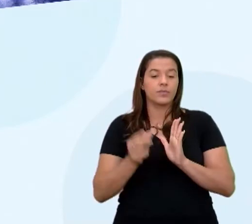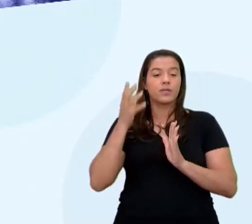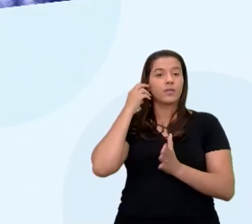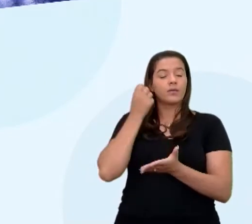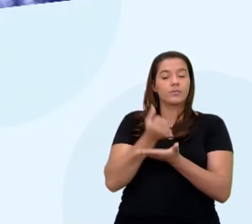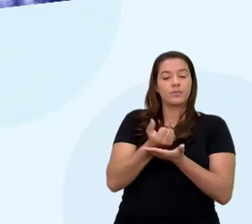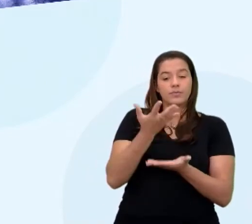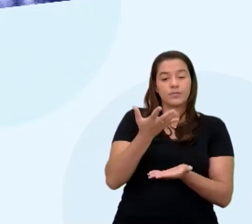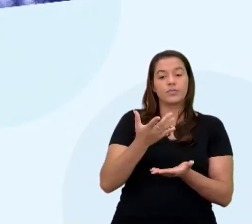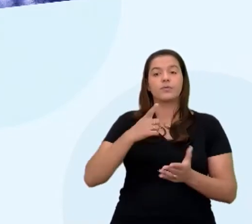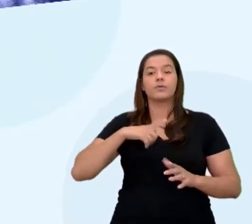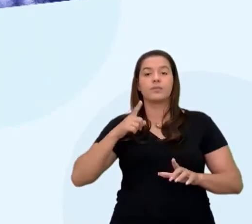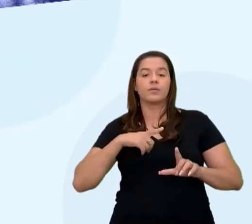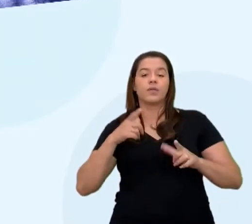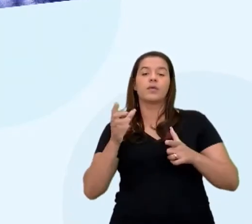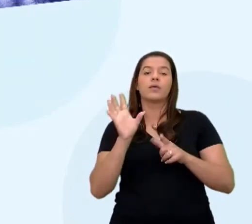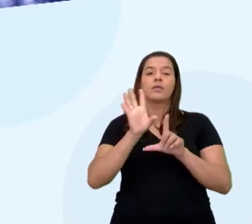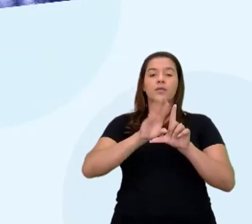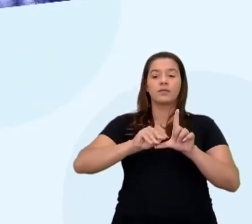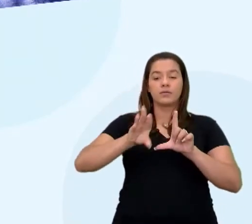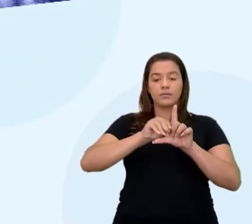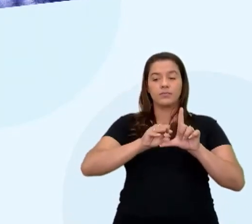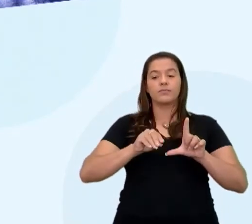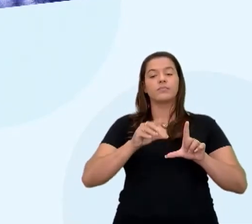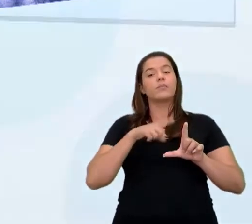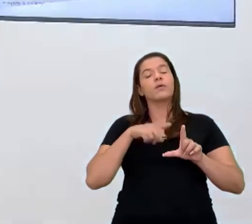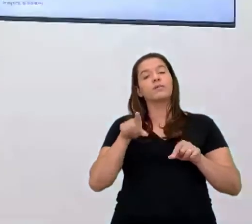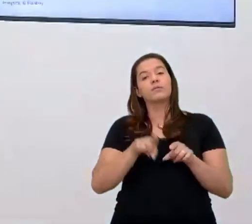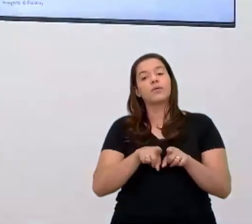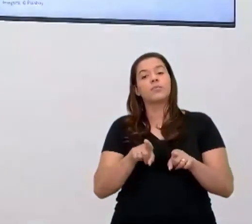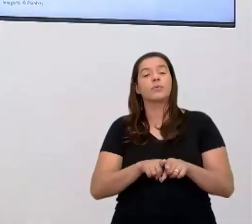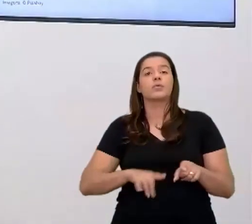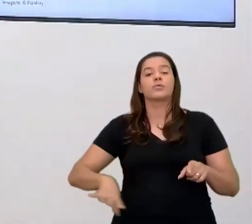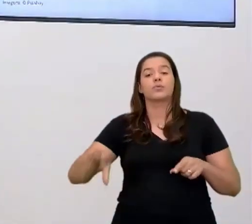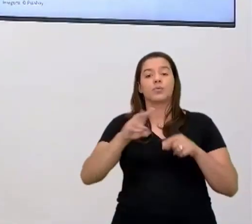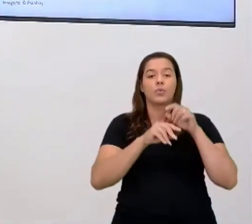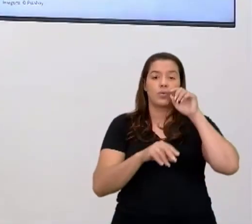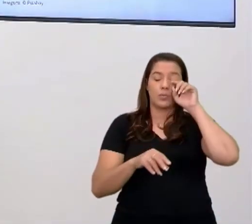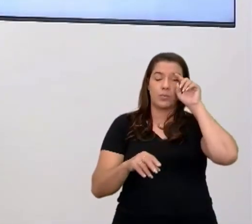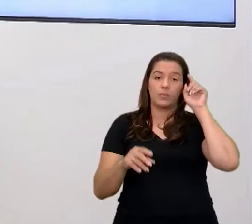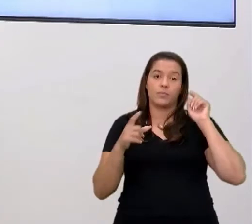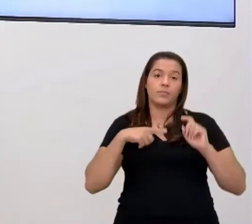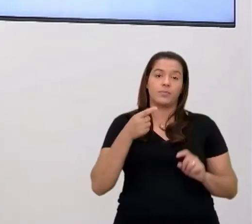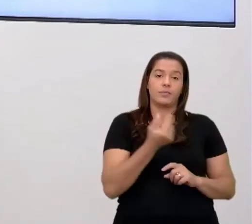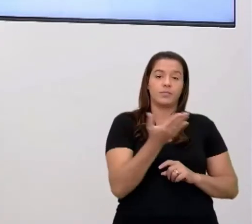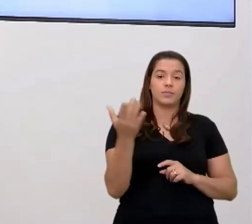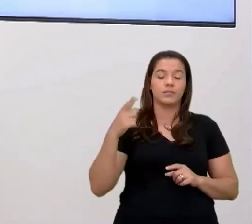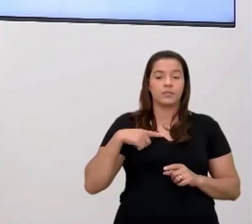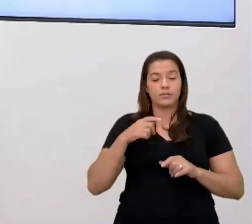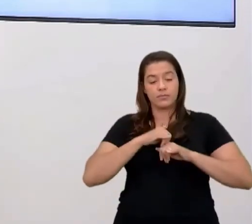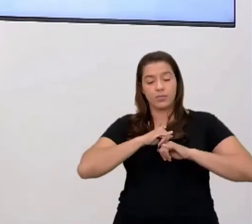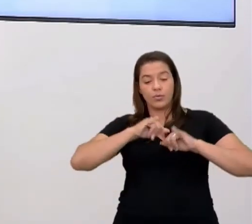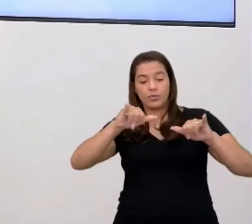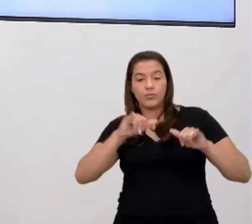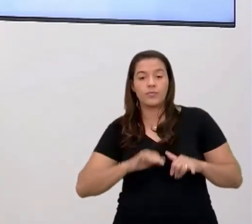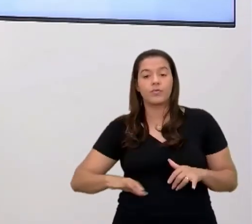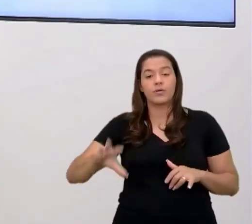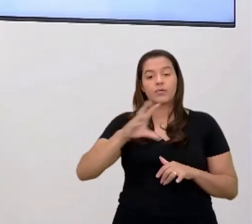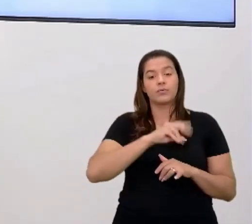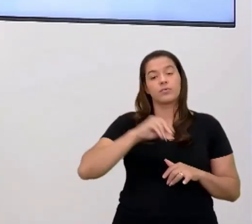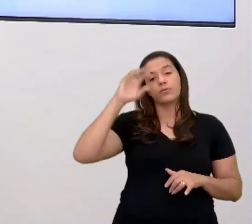podcast, né? Que na pandemia se espalhou aí. Vão pensando quais as formas que a gente tem de divulgar